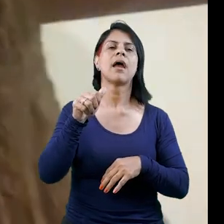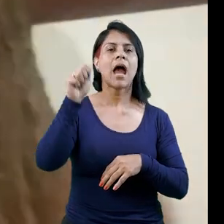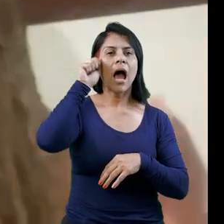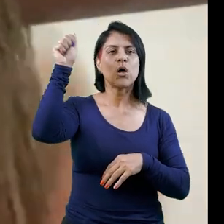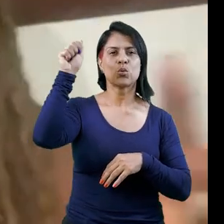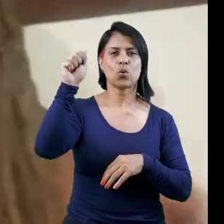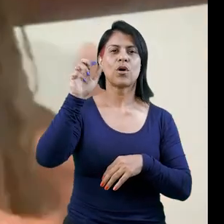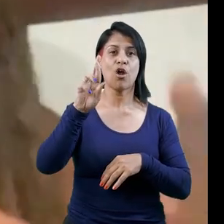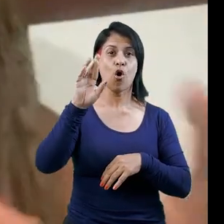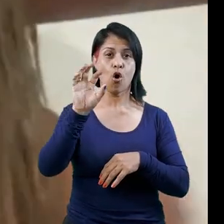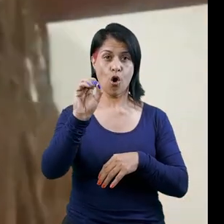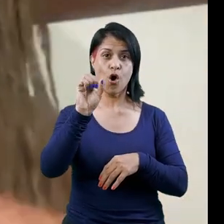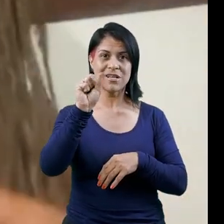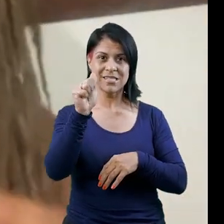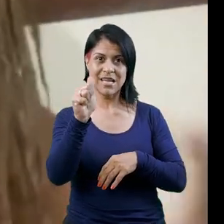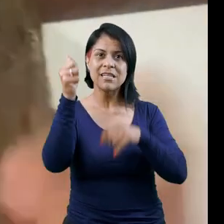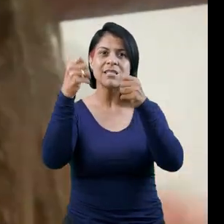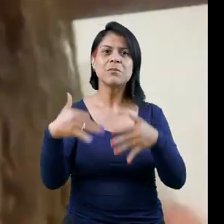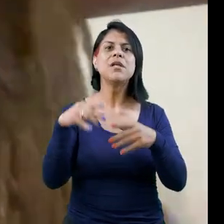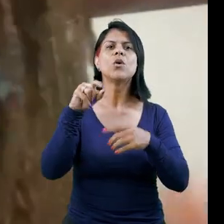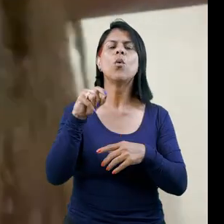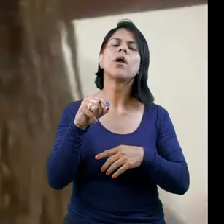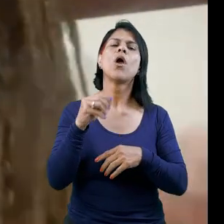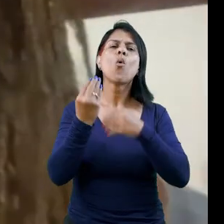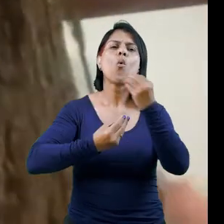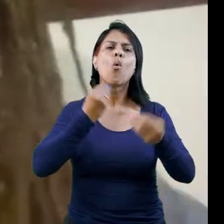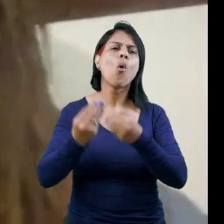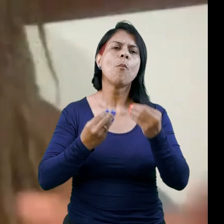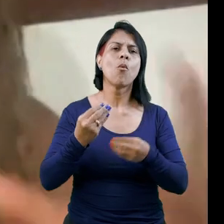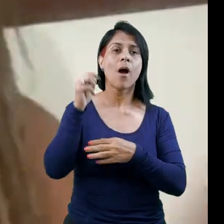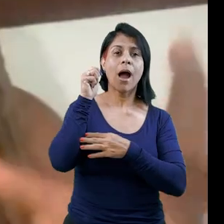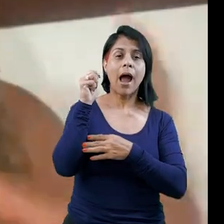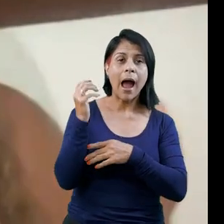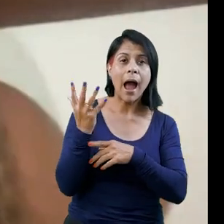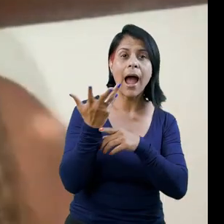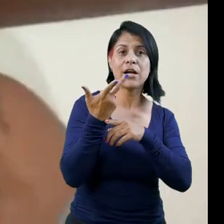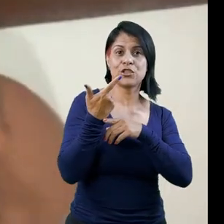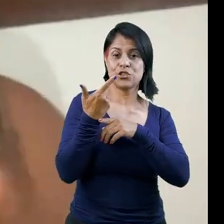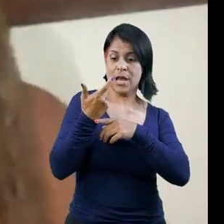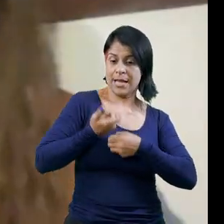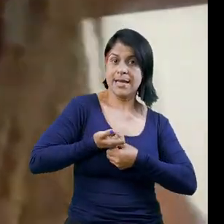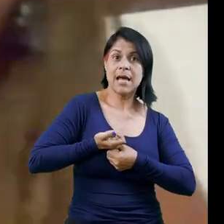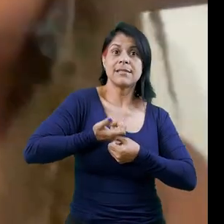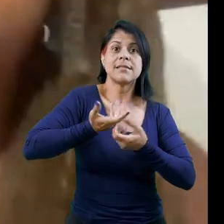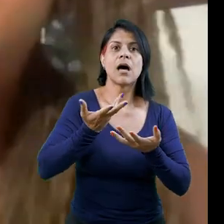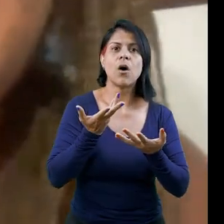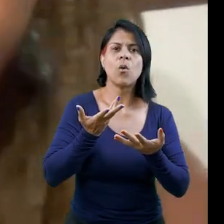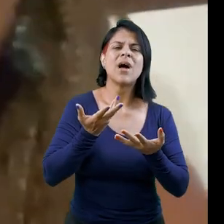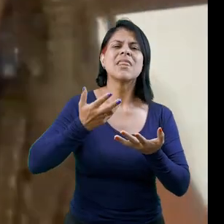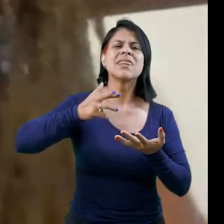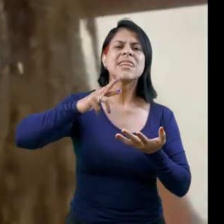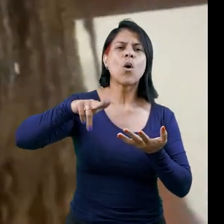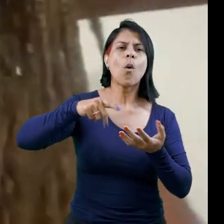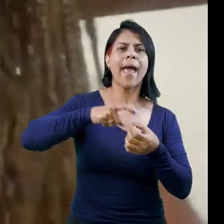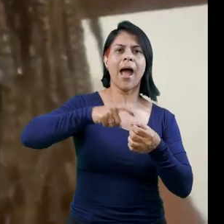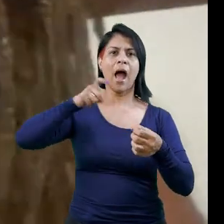falar exatamente como a arte, o fazer, a criação, ela não está